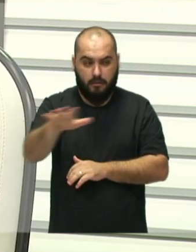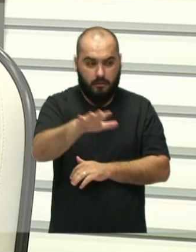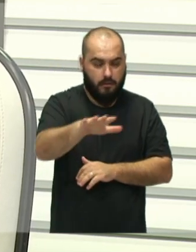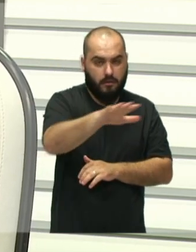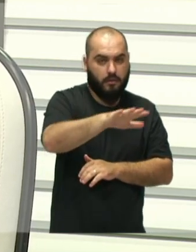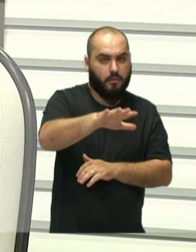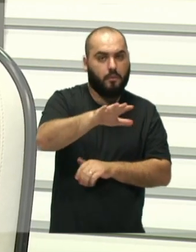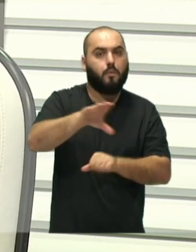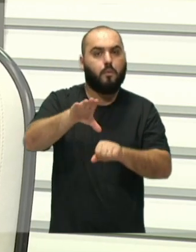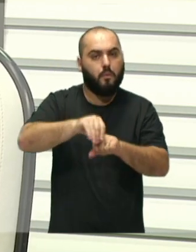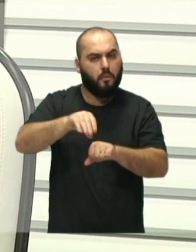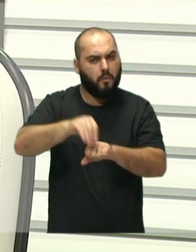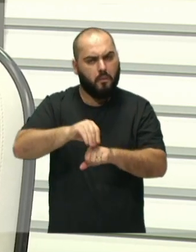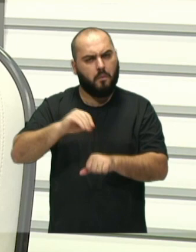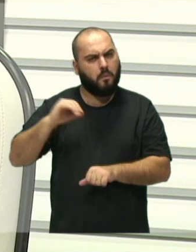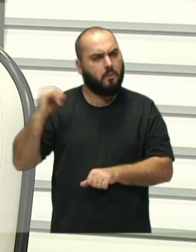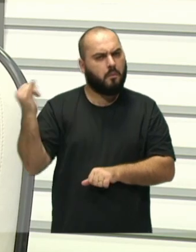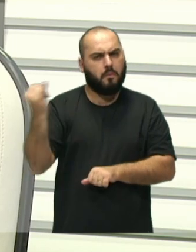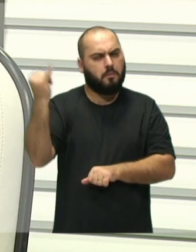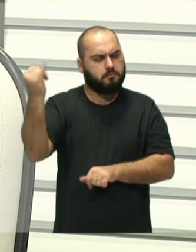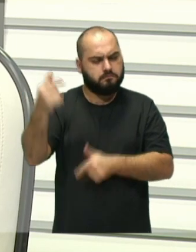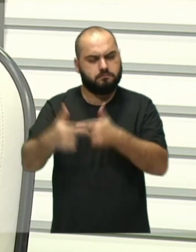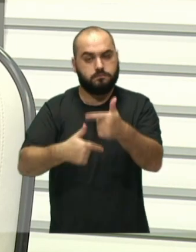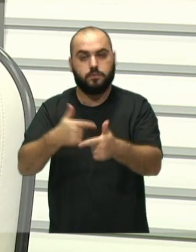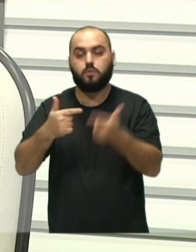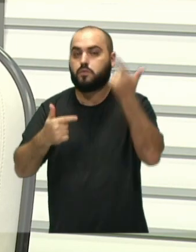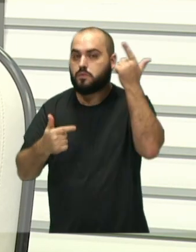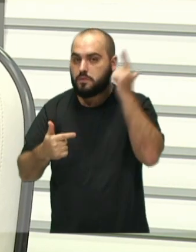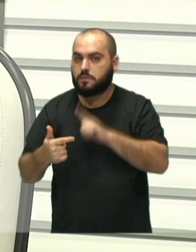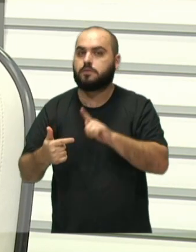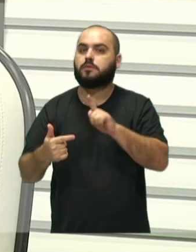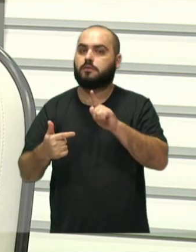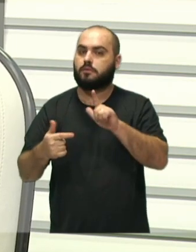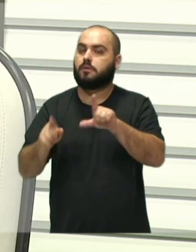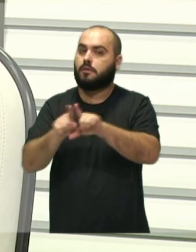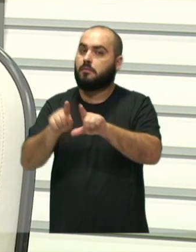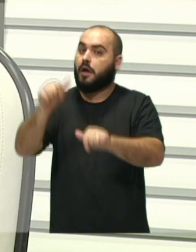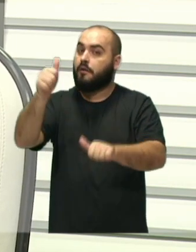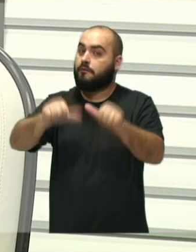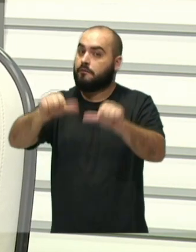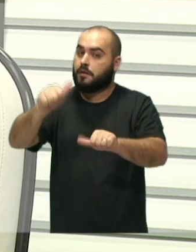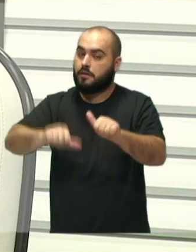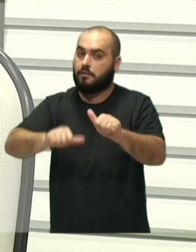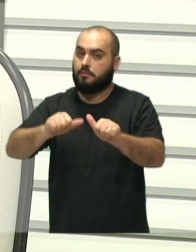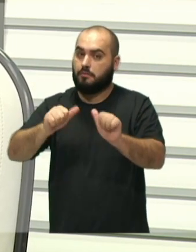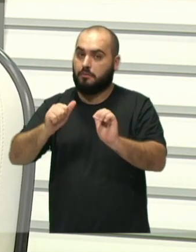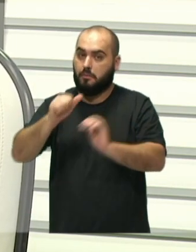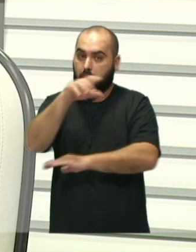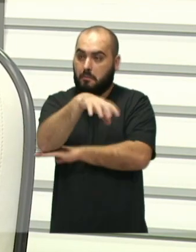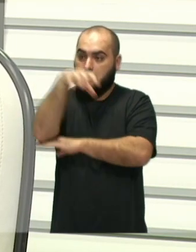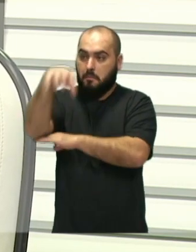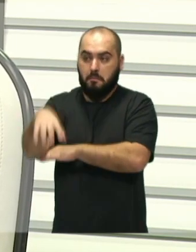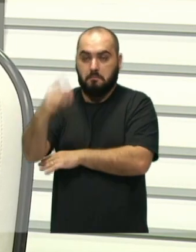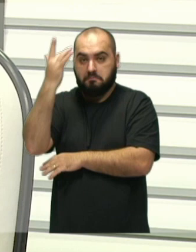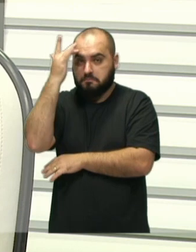grande conhecimento de muito normal para poder laborato até a própria avaliação do porto no Hoje nós não temos uma ideia de todo o